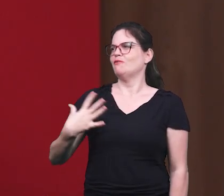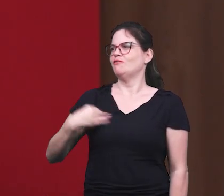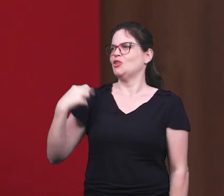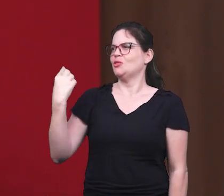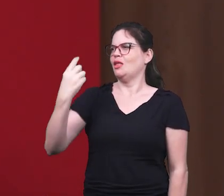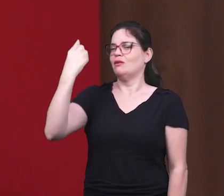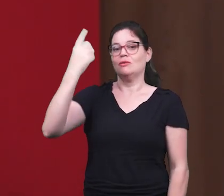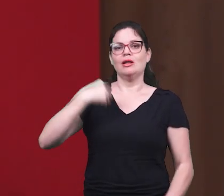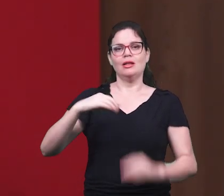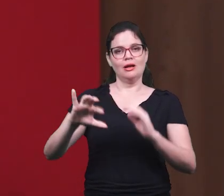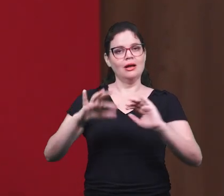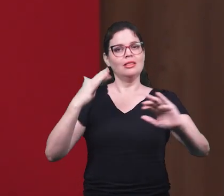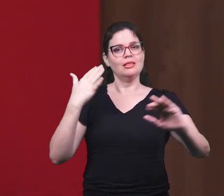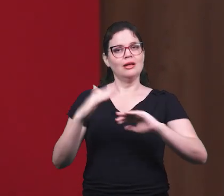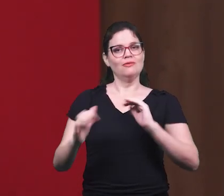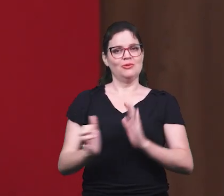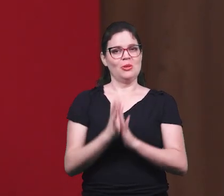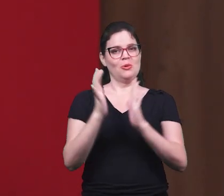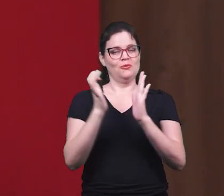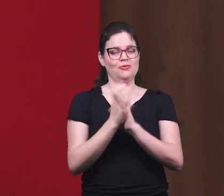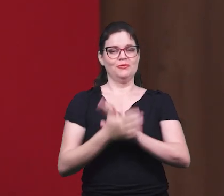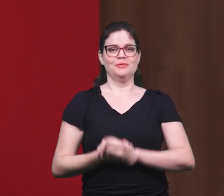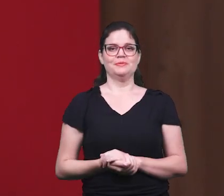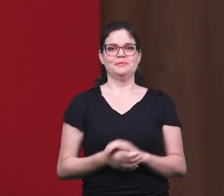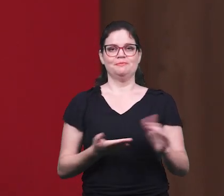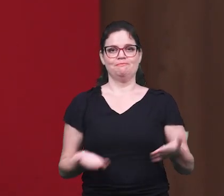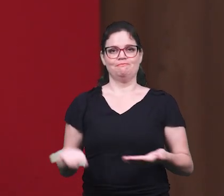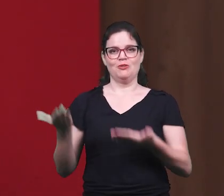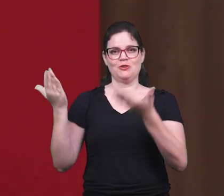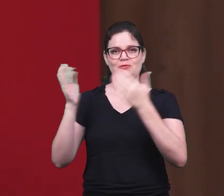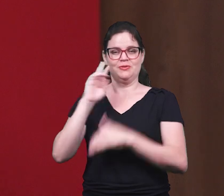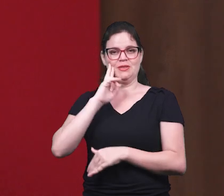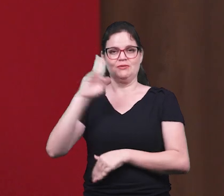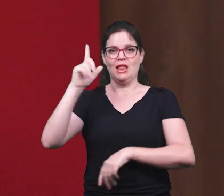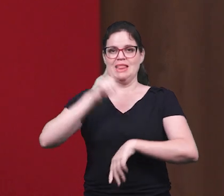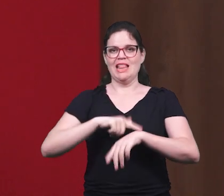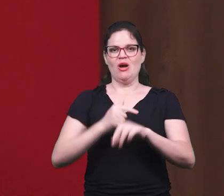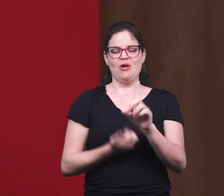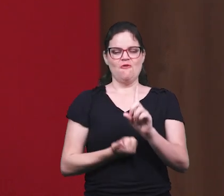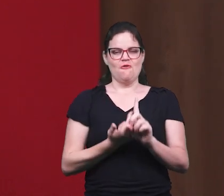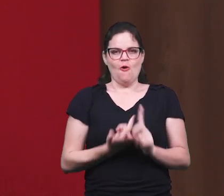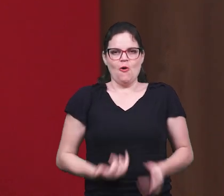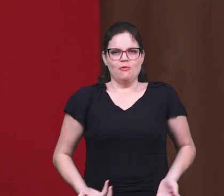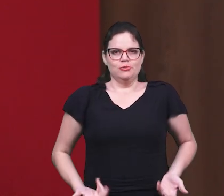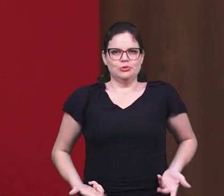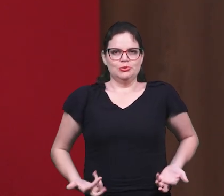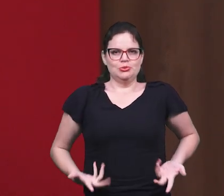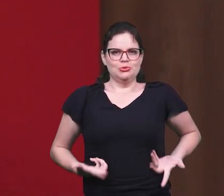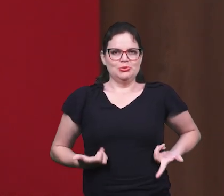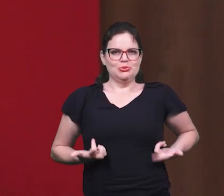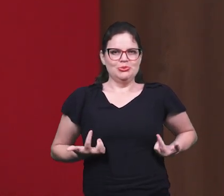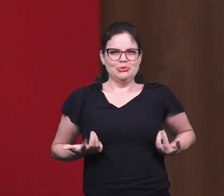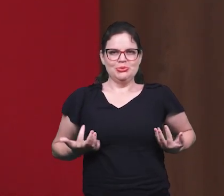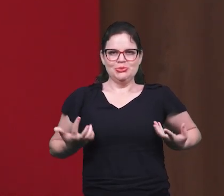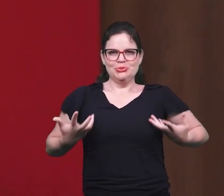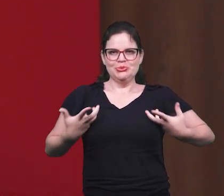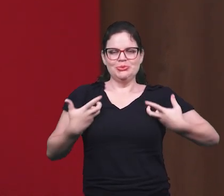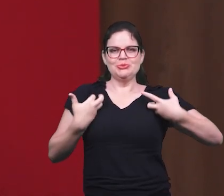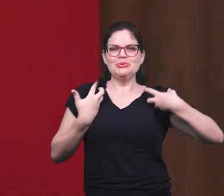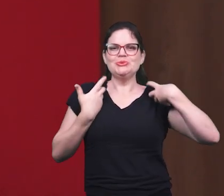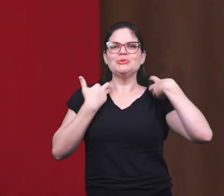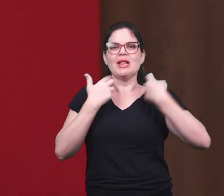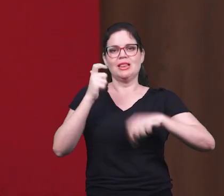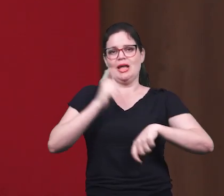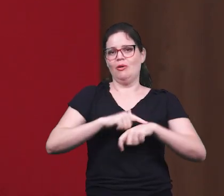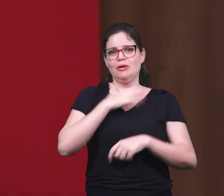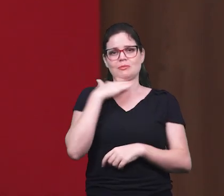cantando esse louvor ao Senhor na hora, sendo queimado vivo, um